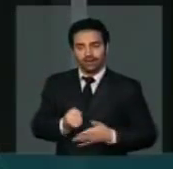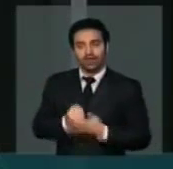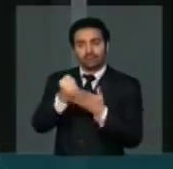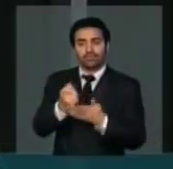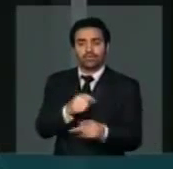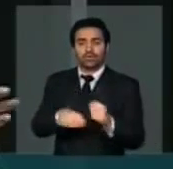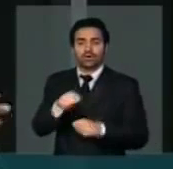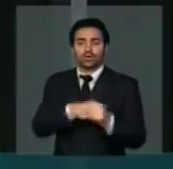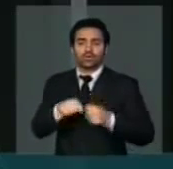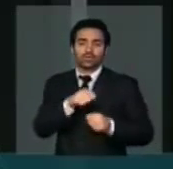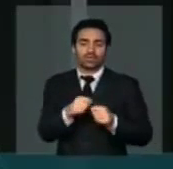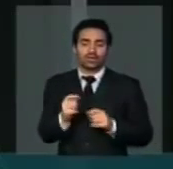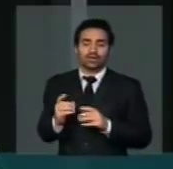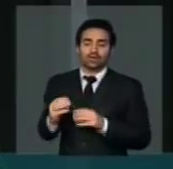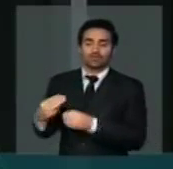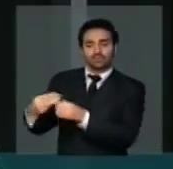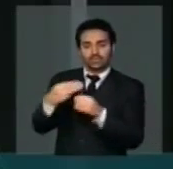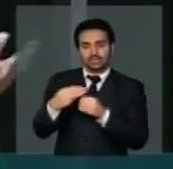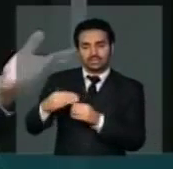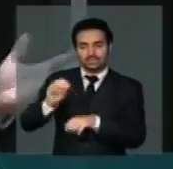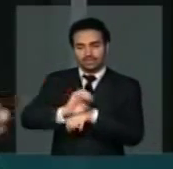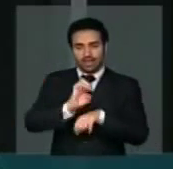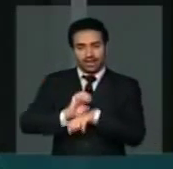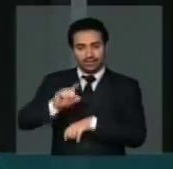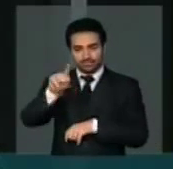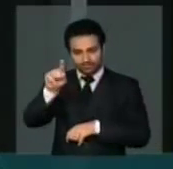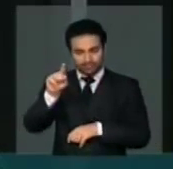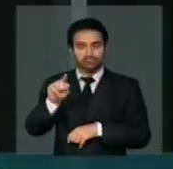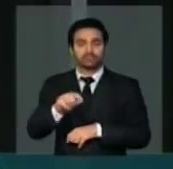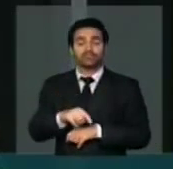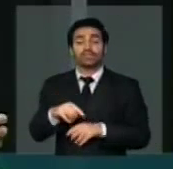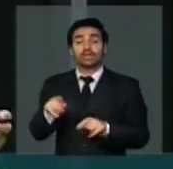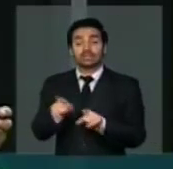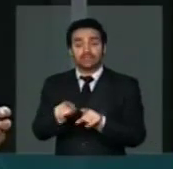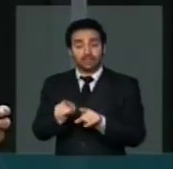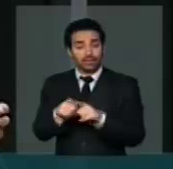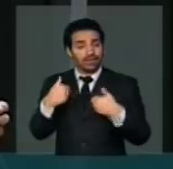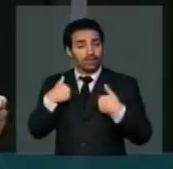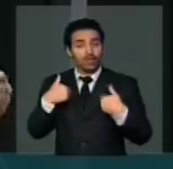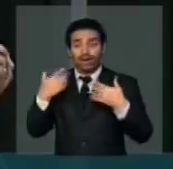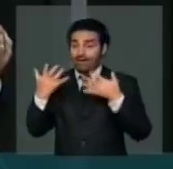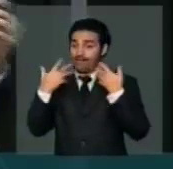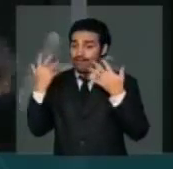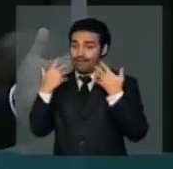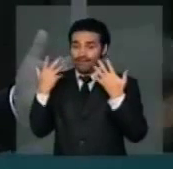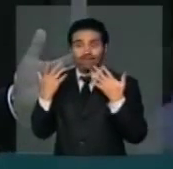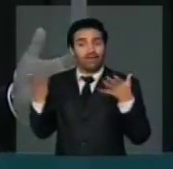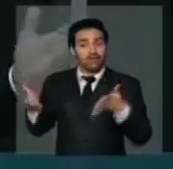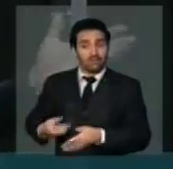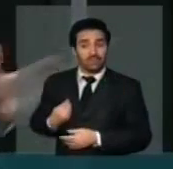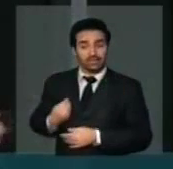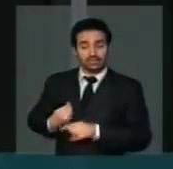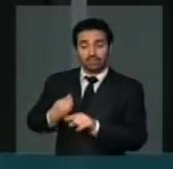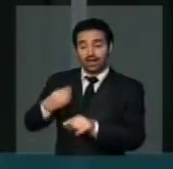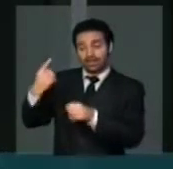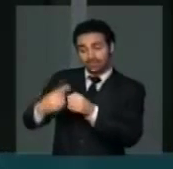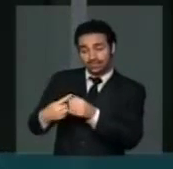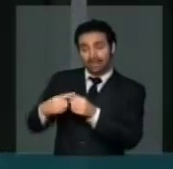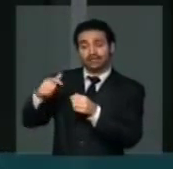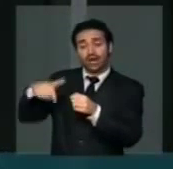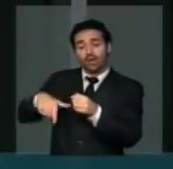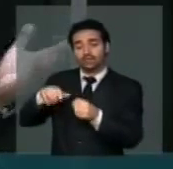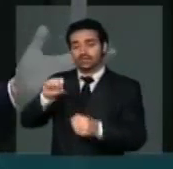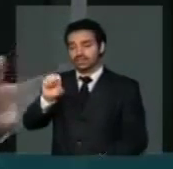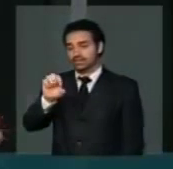nos municípios pelo interior do estado. Eu quero dizer da alegria de ter participado do Arraiá do Licuri, em